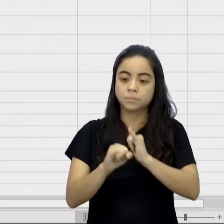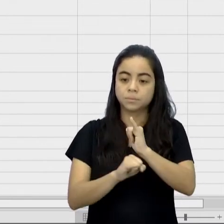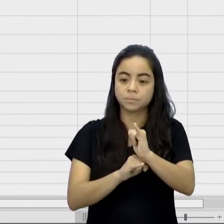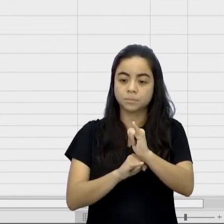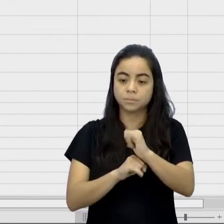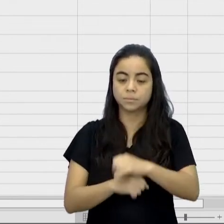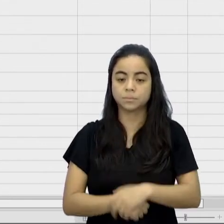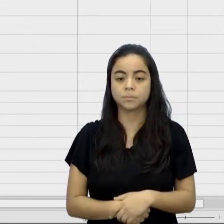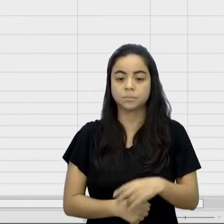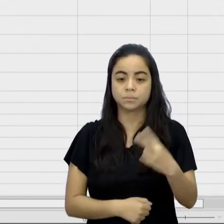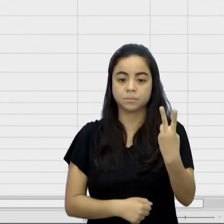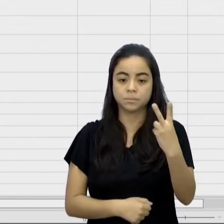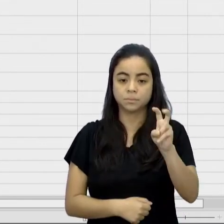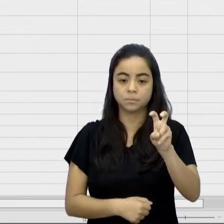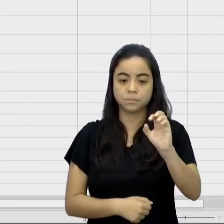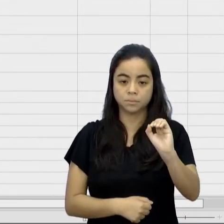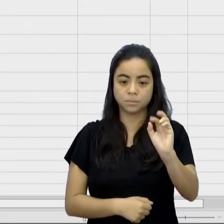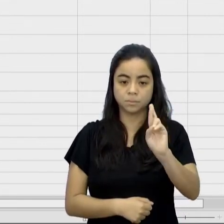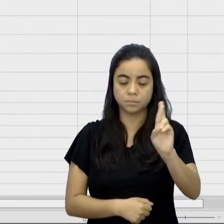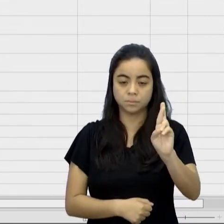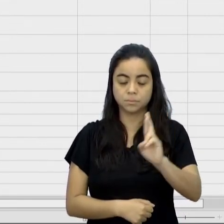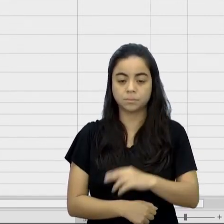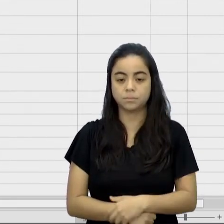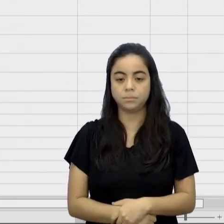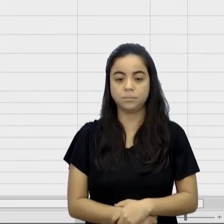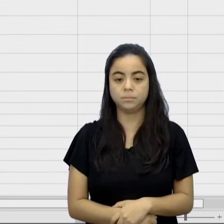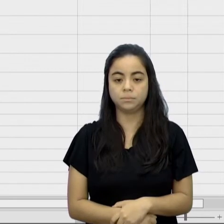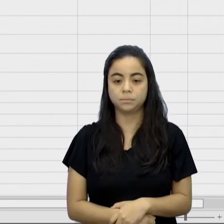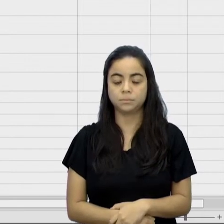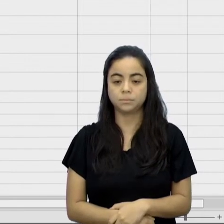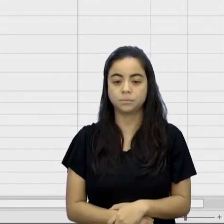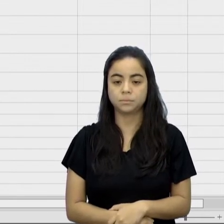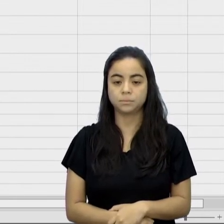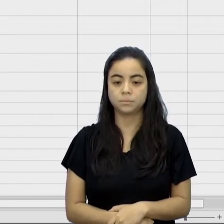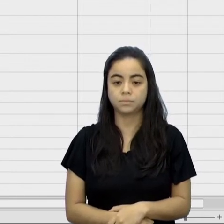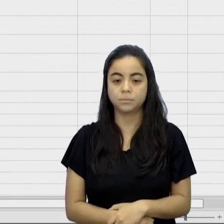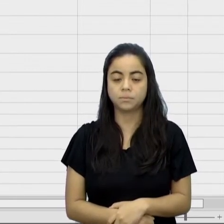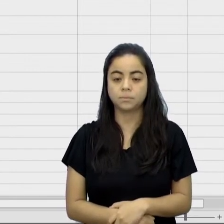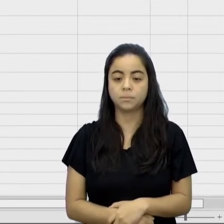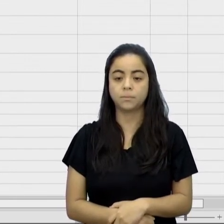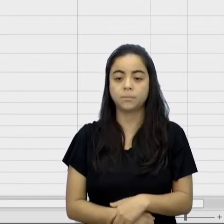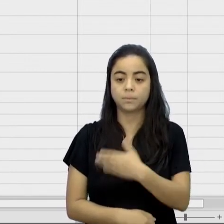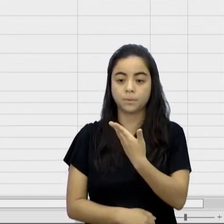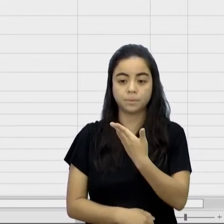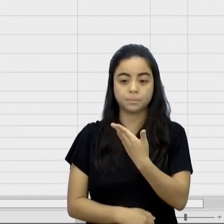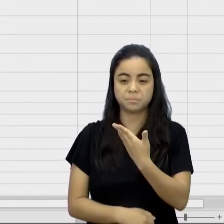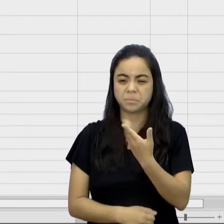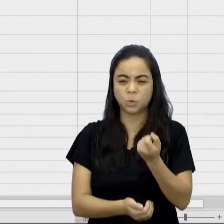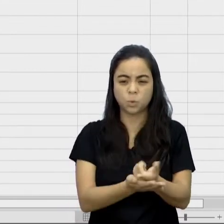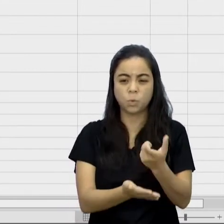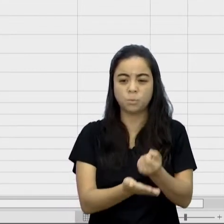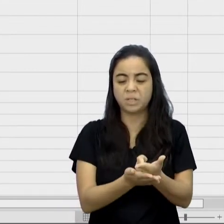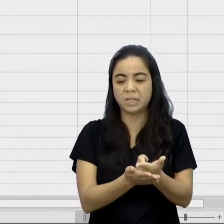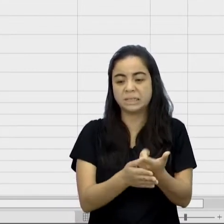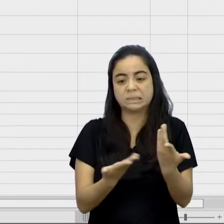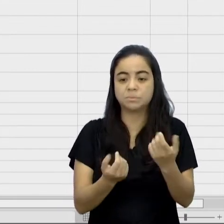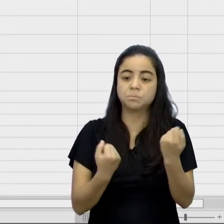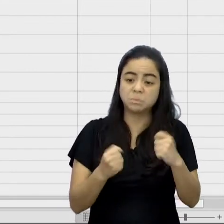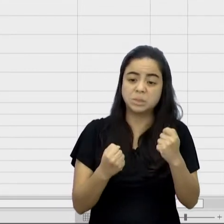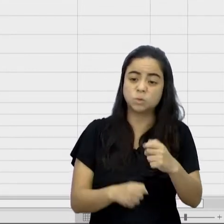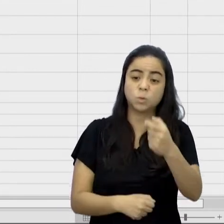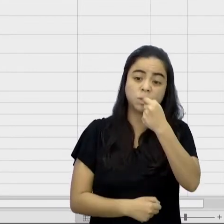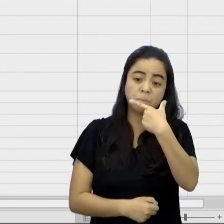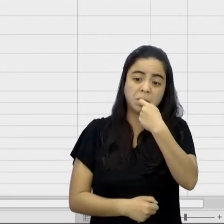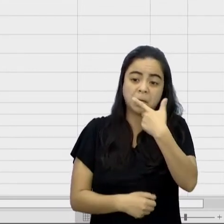Wi-Fi 250, né? 250. Despesas não previstas. Aconteceu alguma coisa? Teve que comprar remédio, alguma